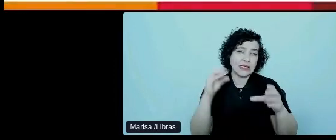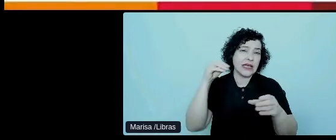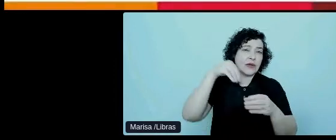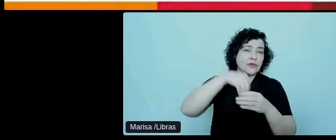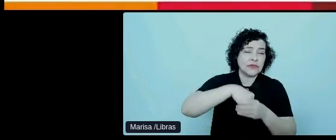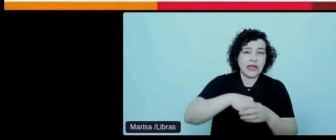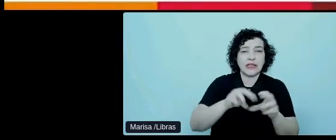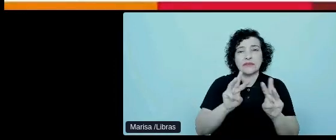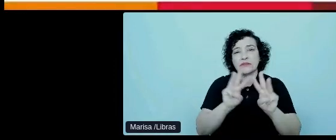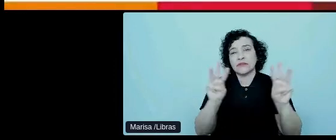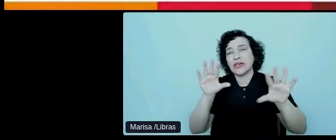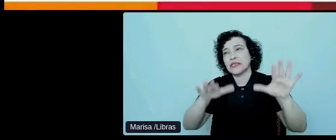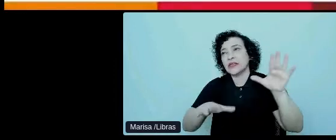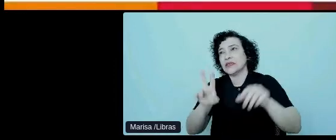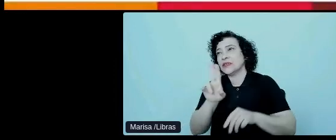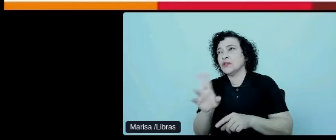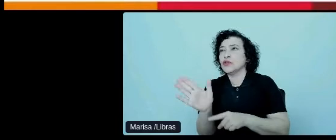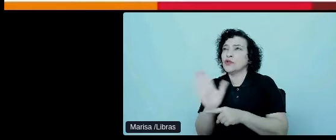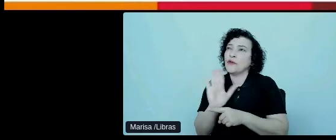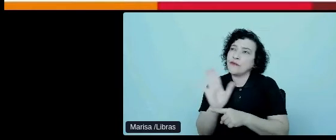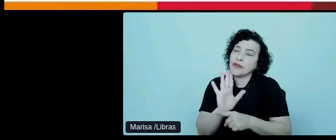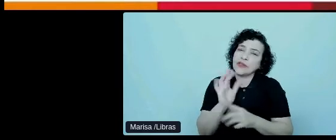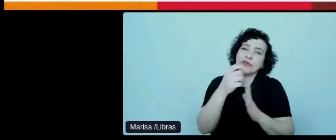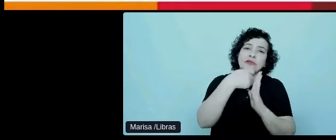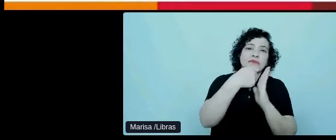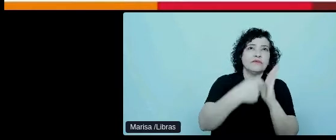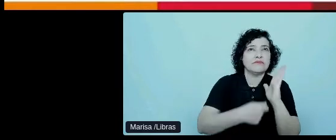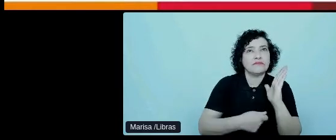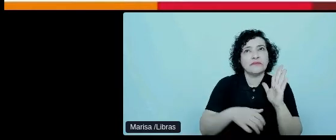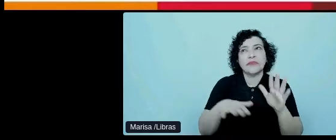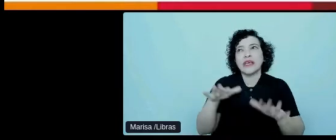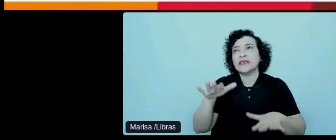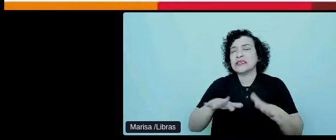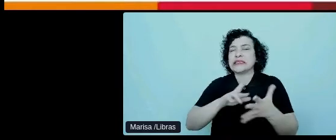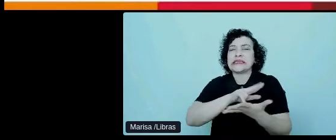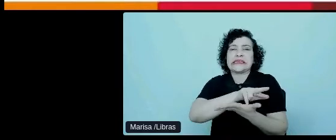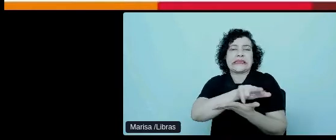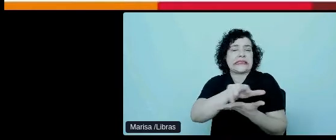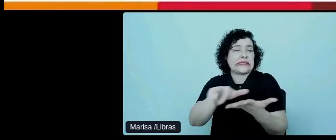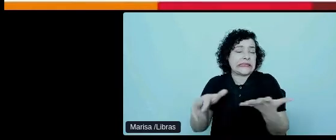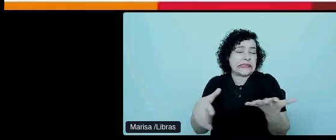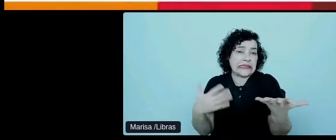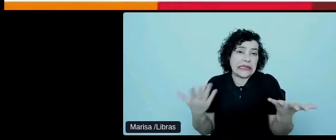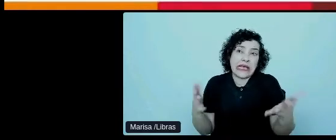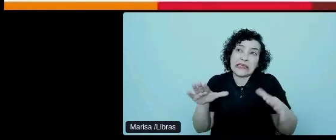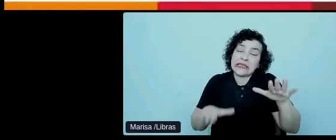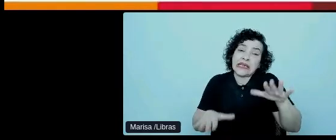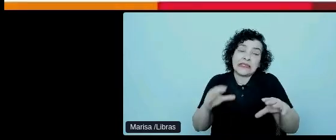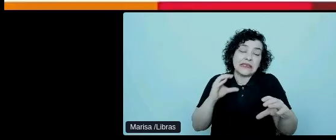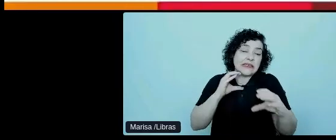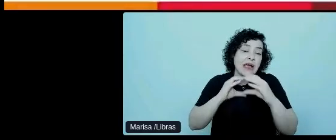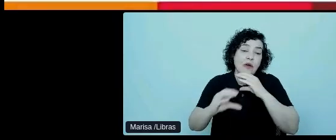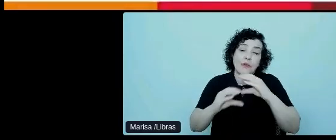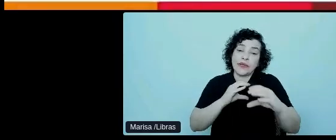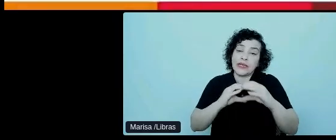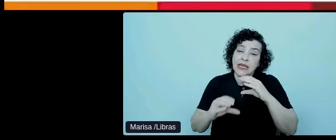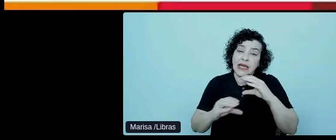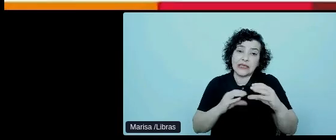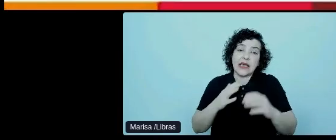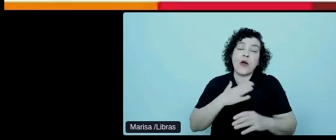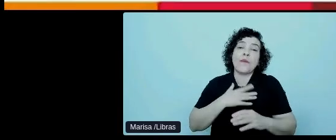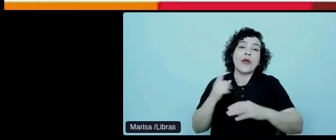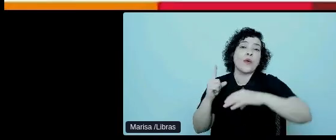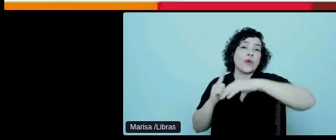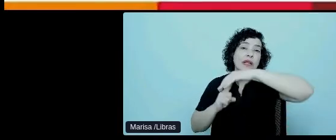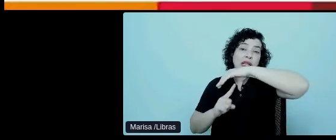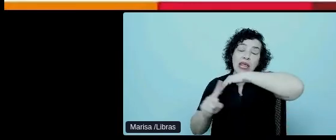vezes eu uso vídeo, às vezes eu uso texto, às vezes eu uso um monte de coisa. Às vezes a minha comunicação com o meu cliente ela é muito